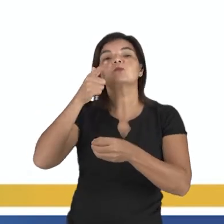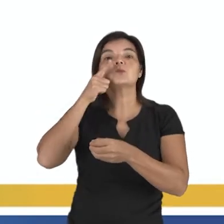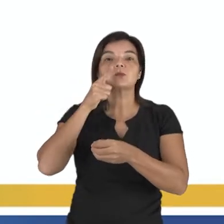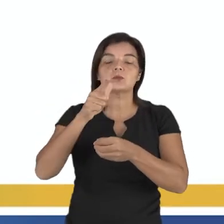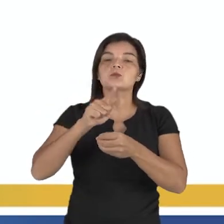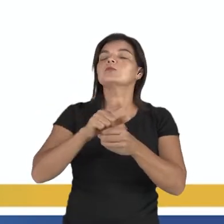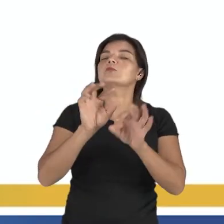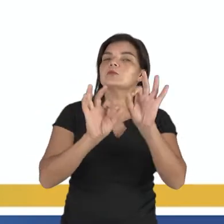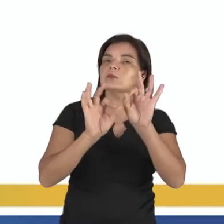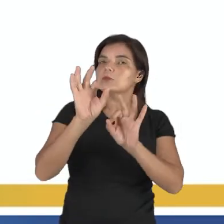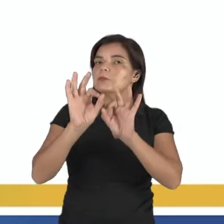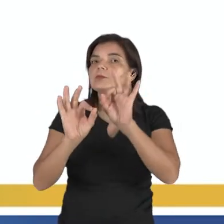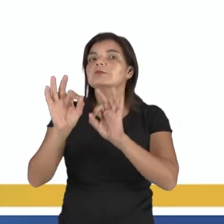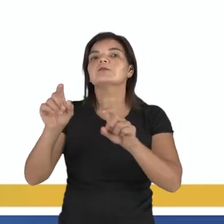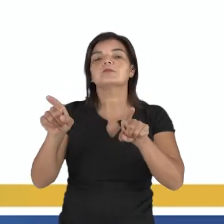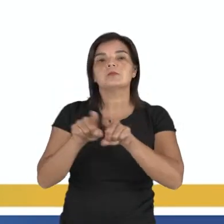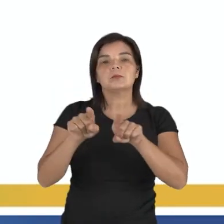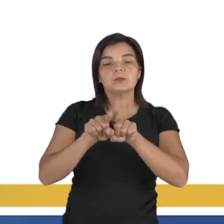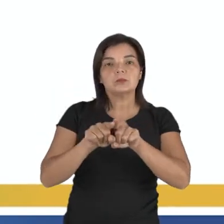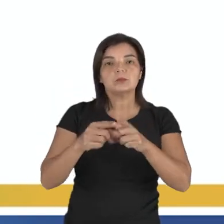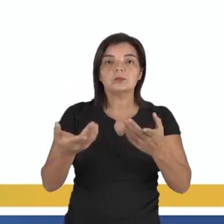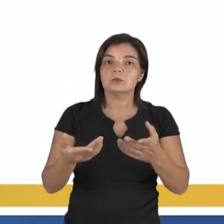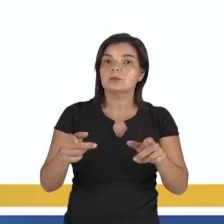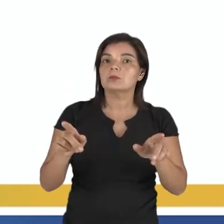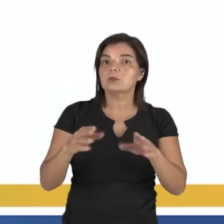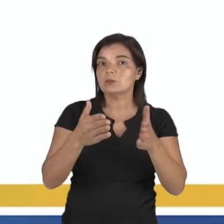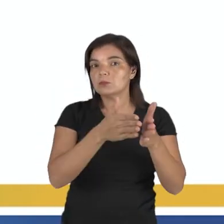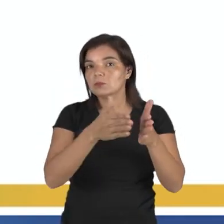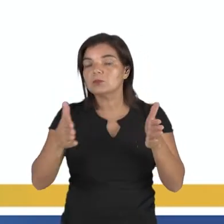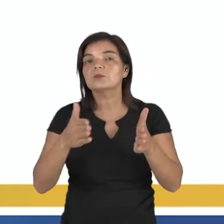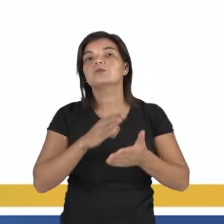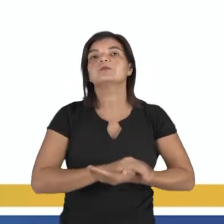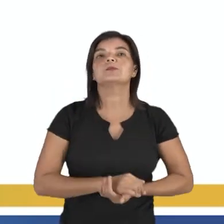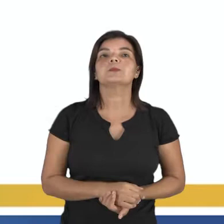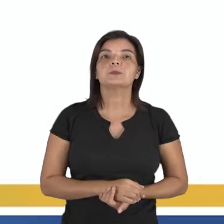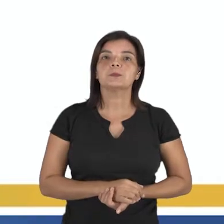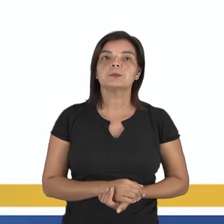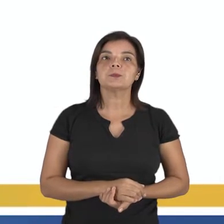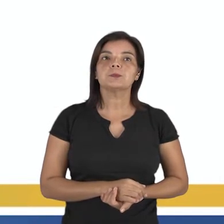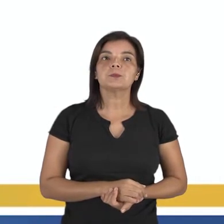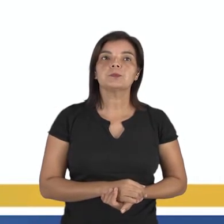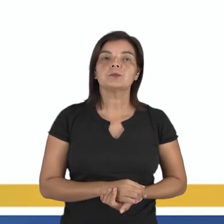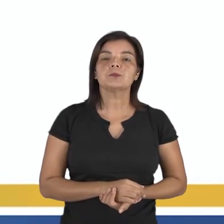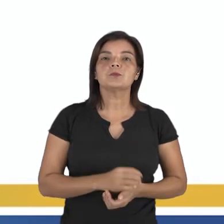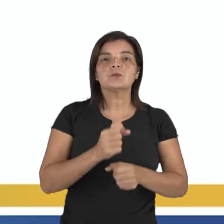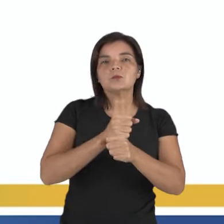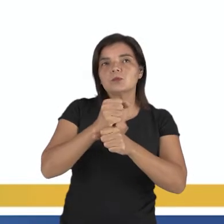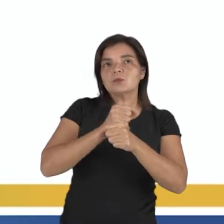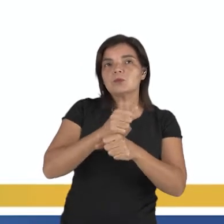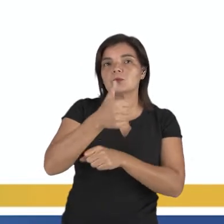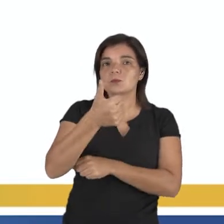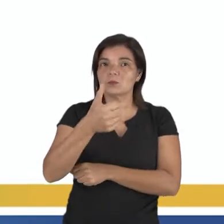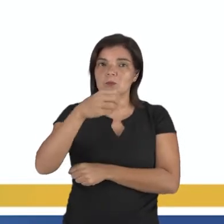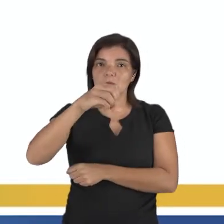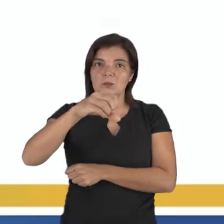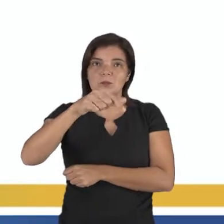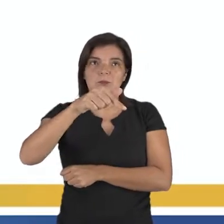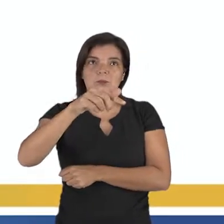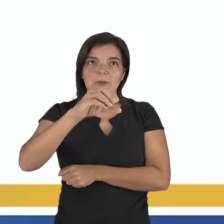ganhar forma, vão começar a ser construídas e produzidas nesse processo. Continuando. Nos